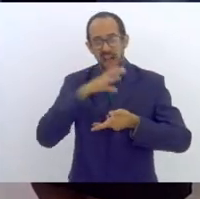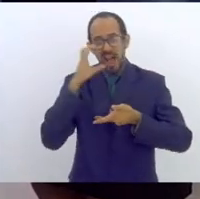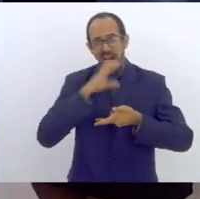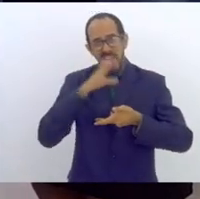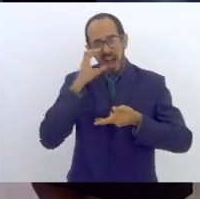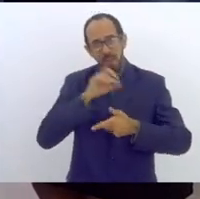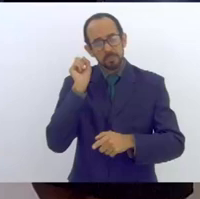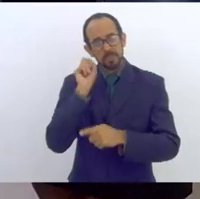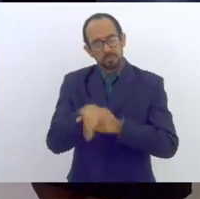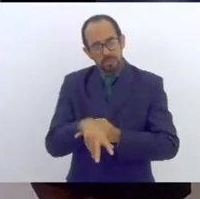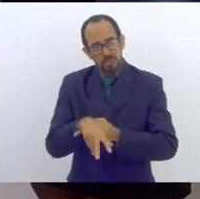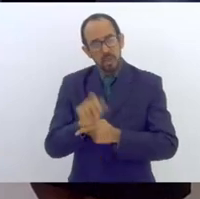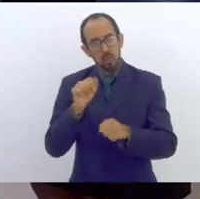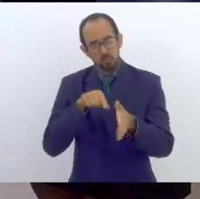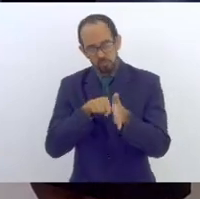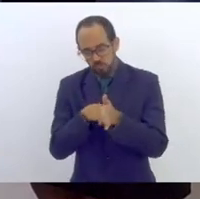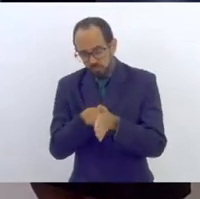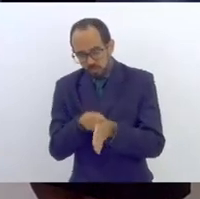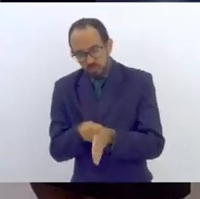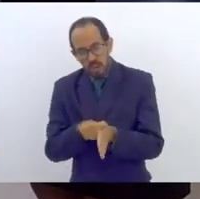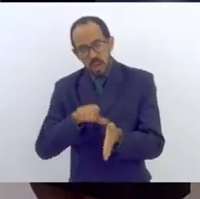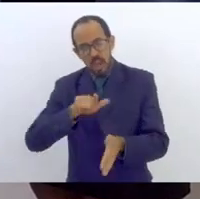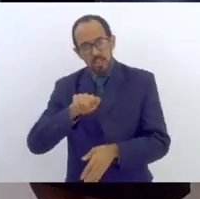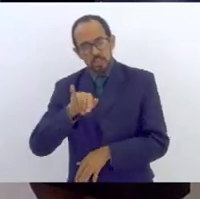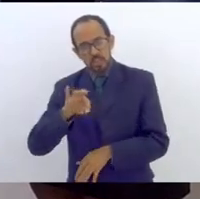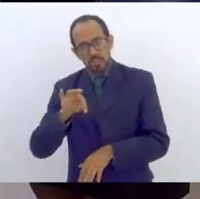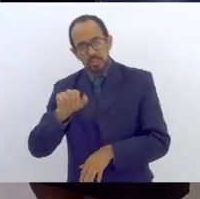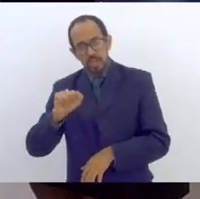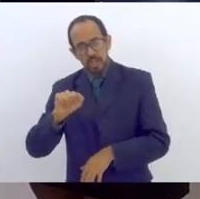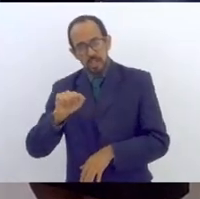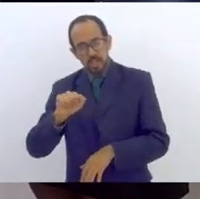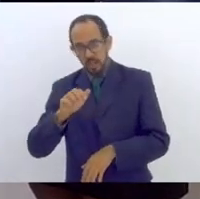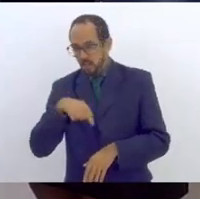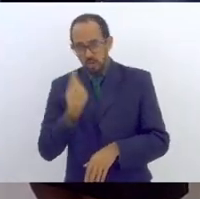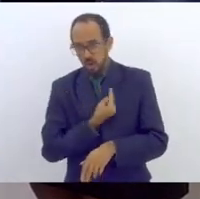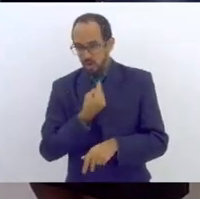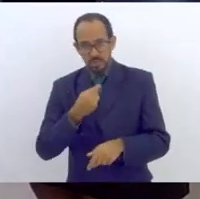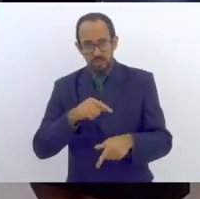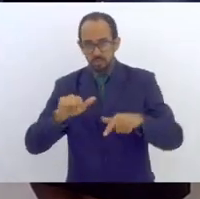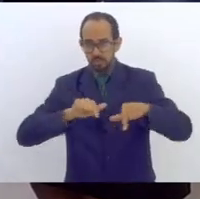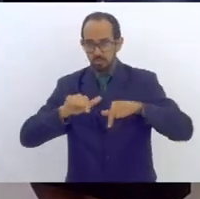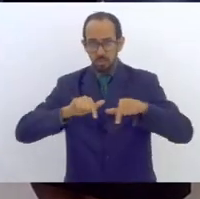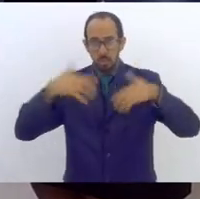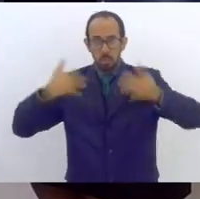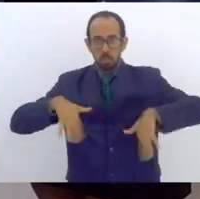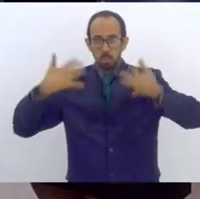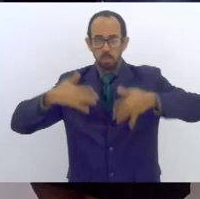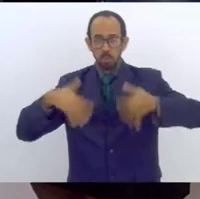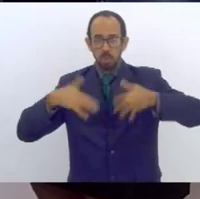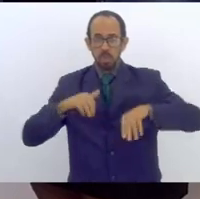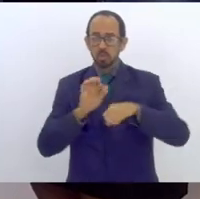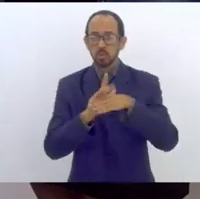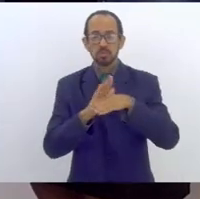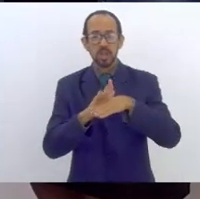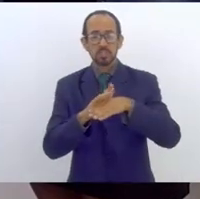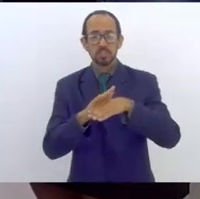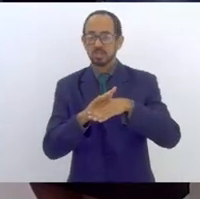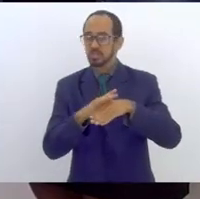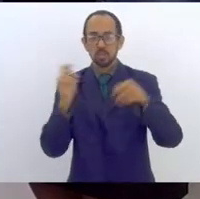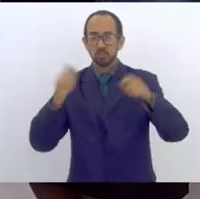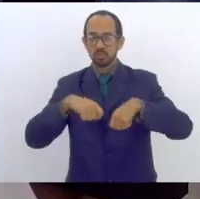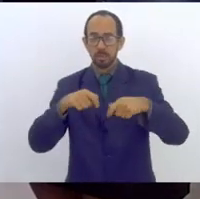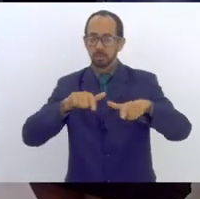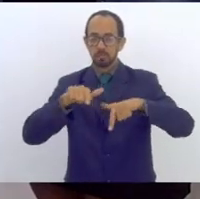possível os legistas nós estamos colapsando gente nós Já paramos o serviço por exemplo Duque de Caxias só funciona durante o dia